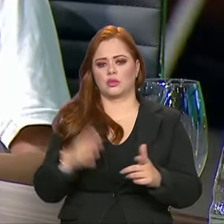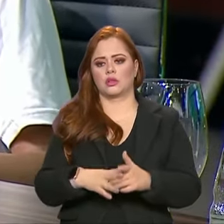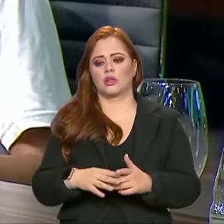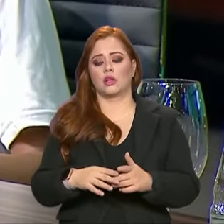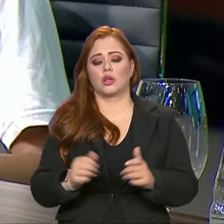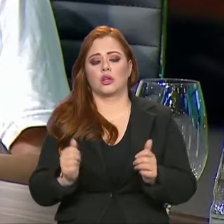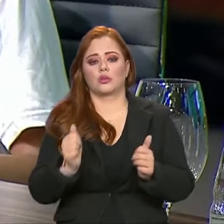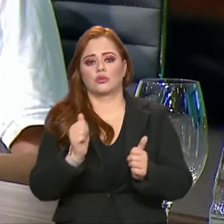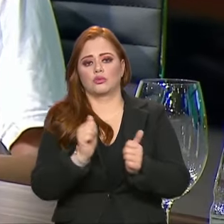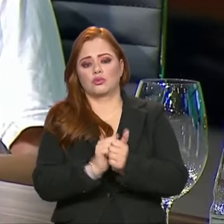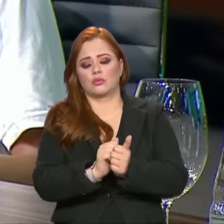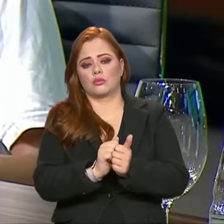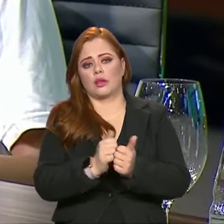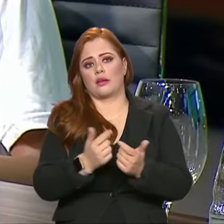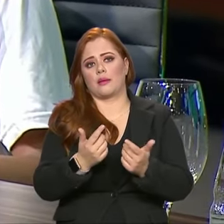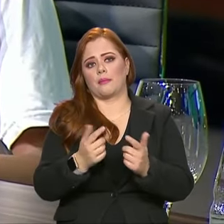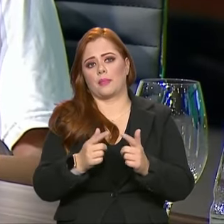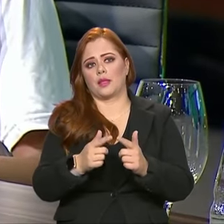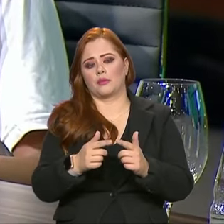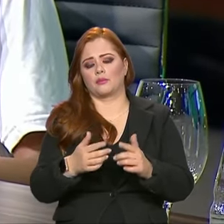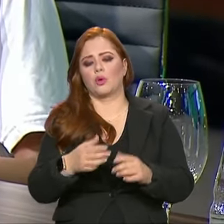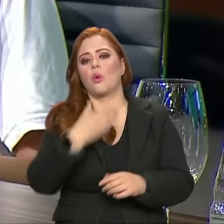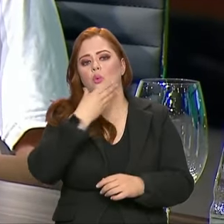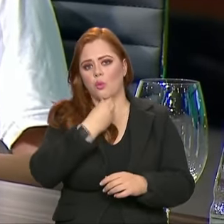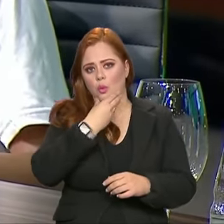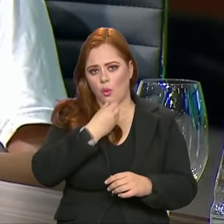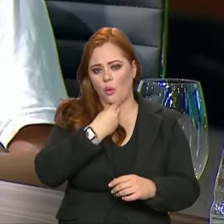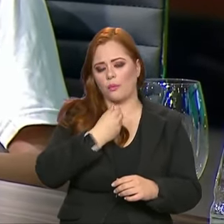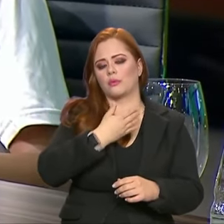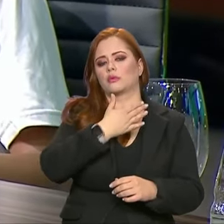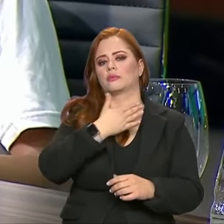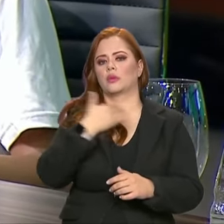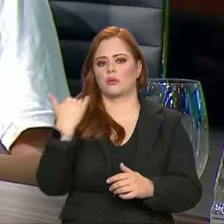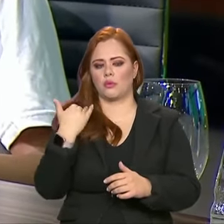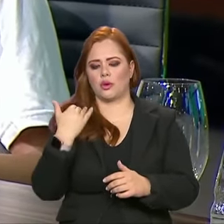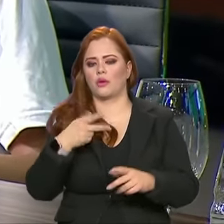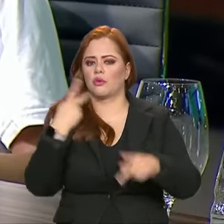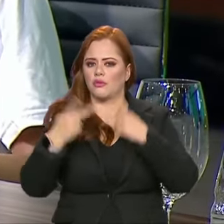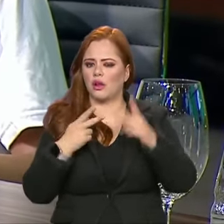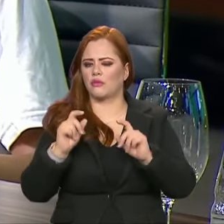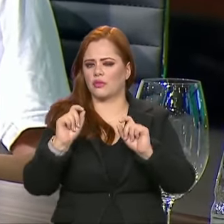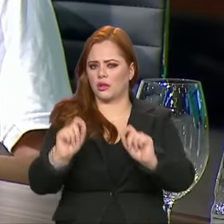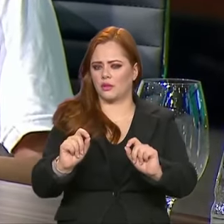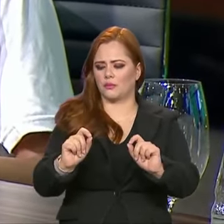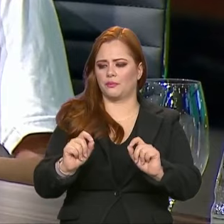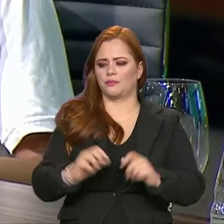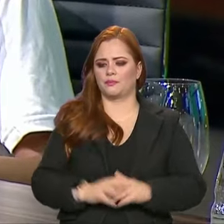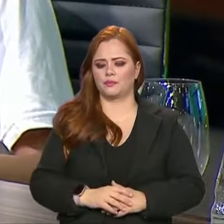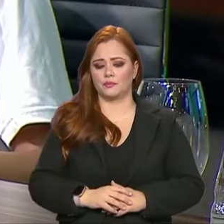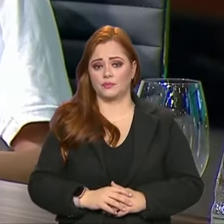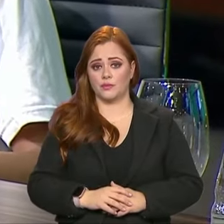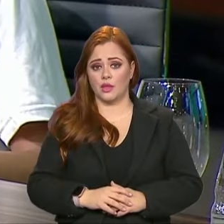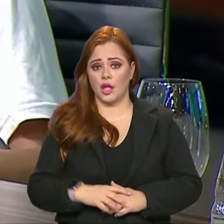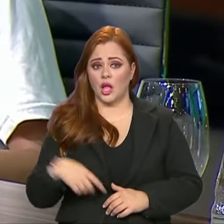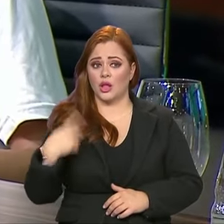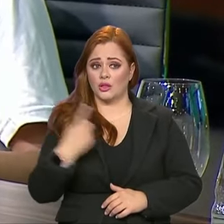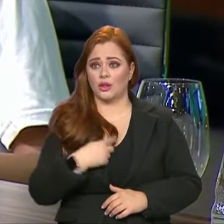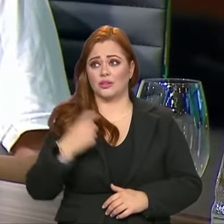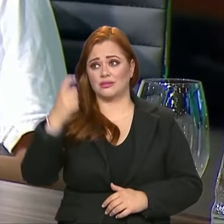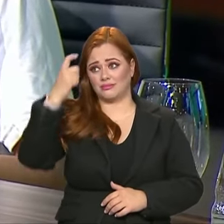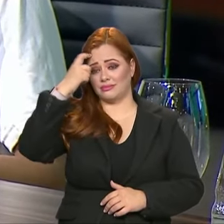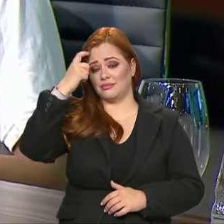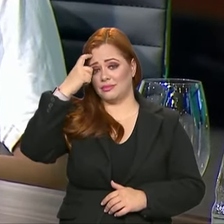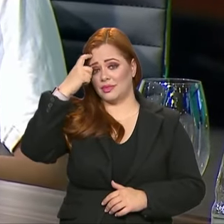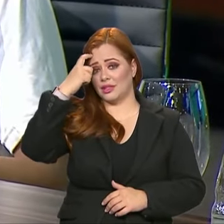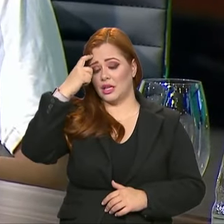mas está espiritualmente presente entre nós. Ele dizia o seguinte: nós temos a razão, agora